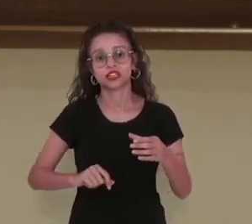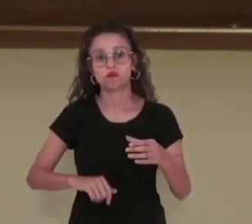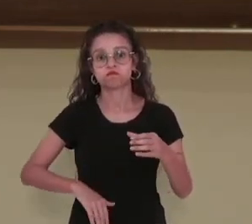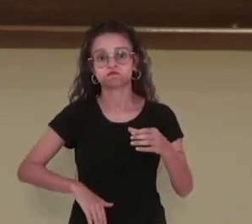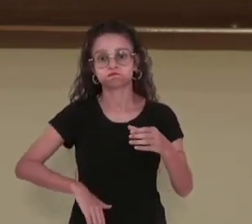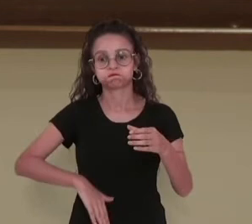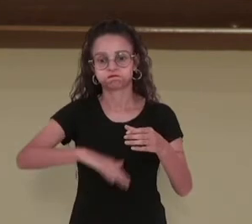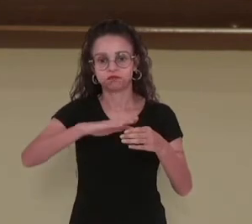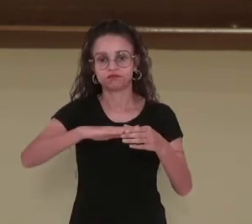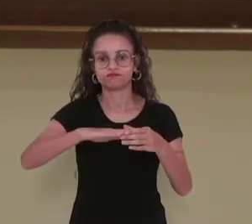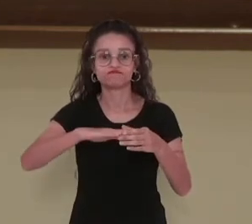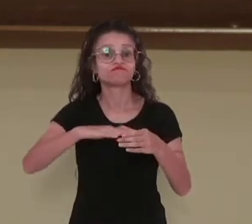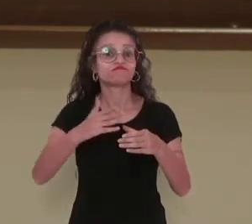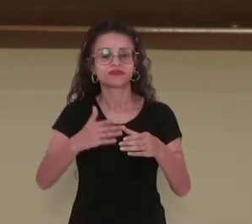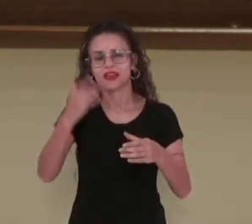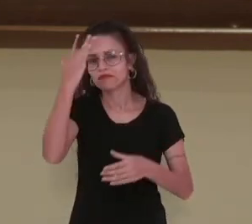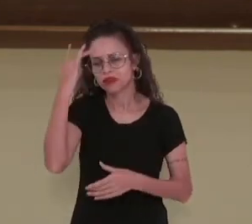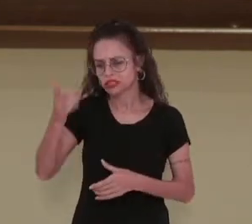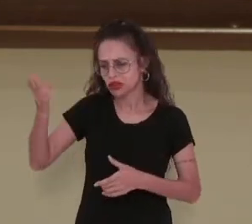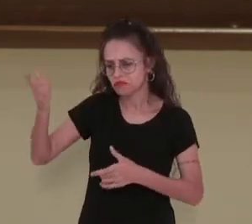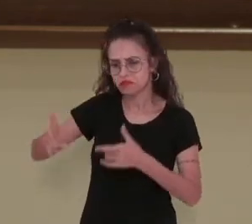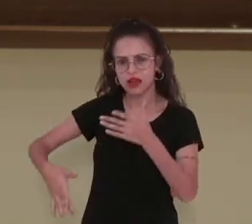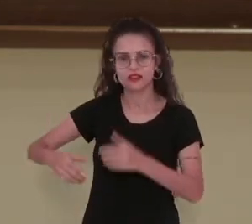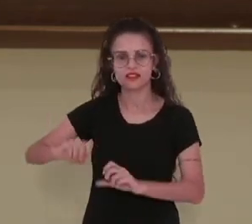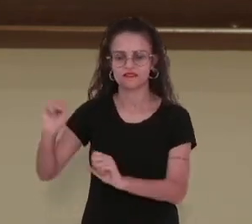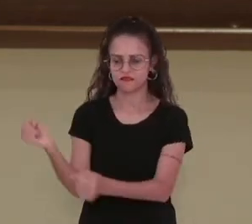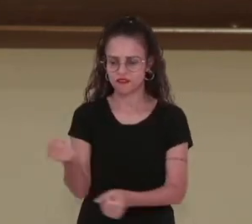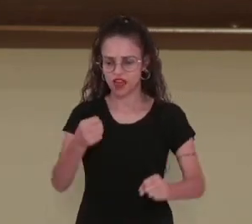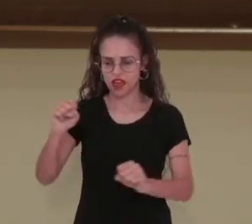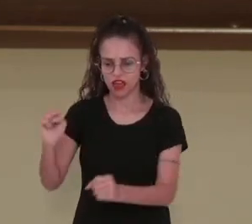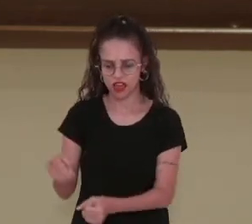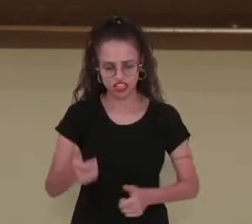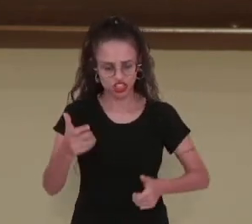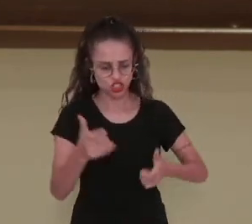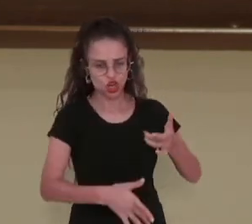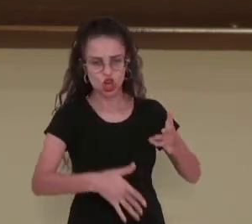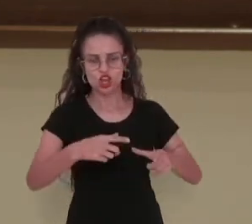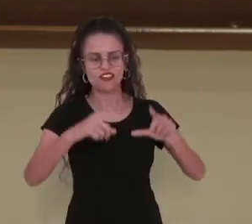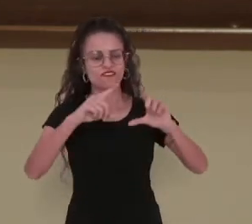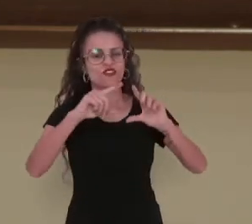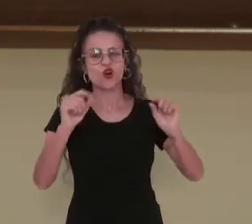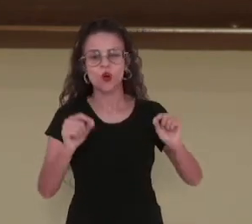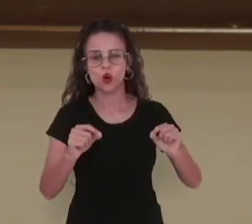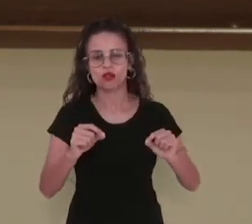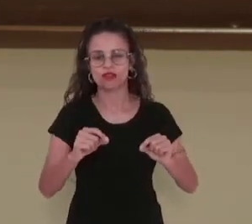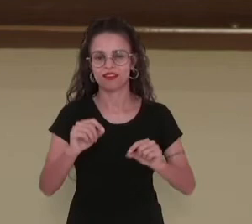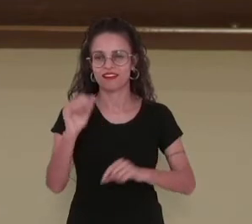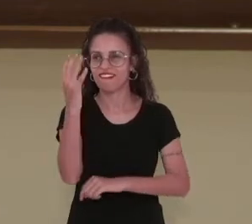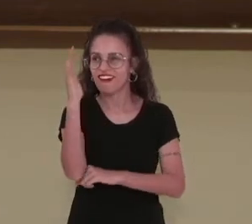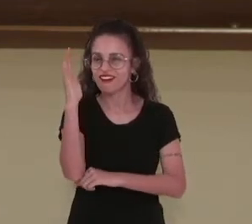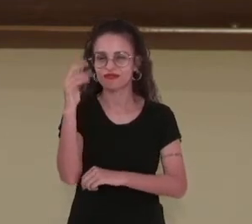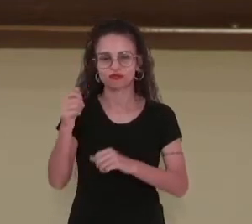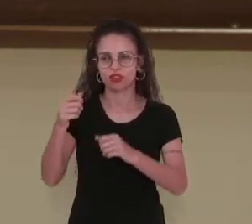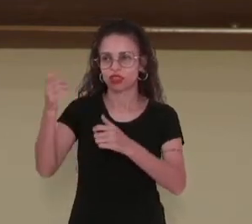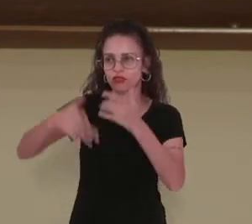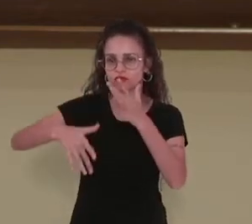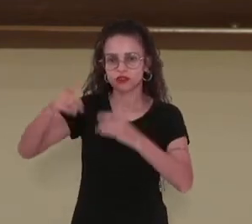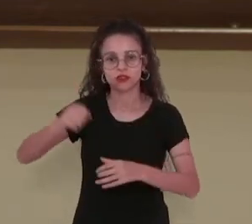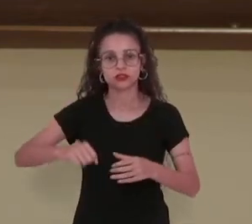acontece? Tem gente que varre a calçada, joga folha seca, joga pedacinho de galho, né? Isso vai